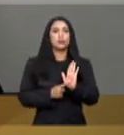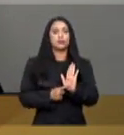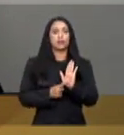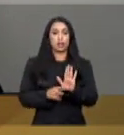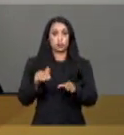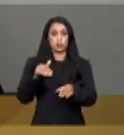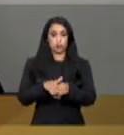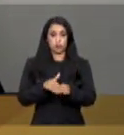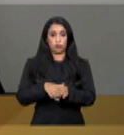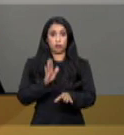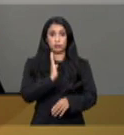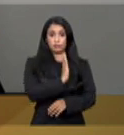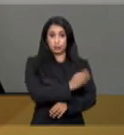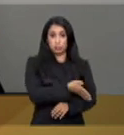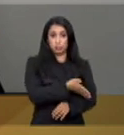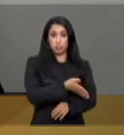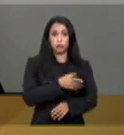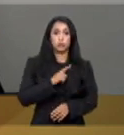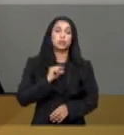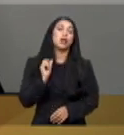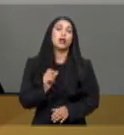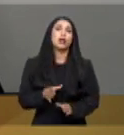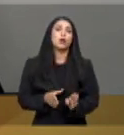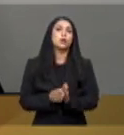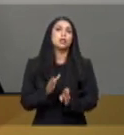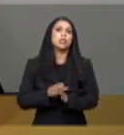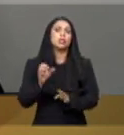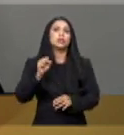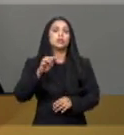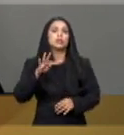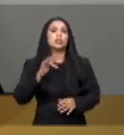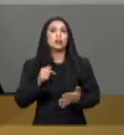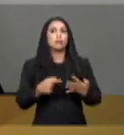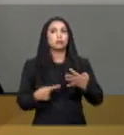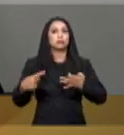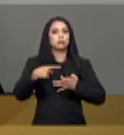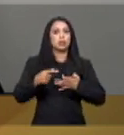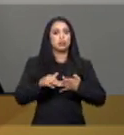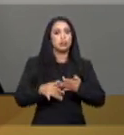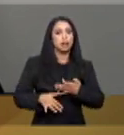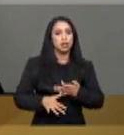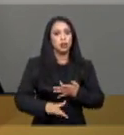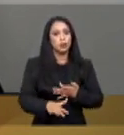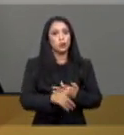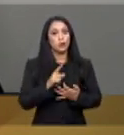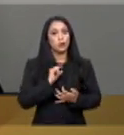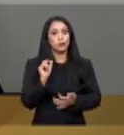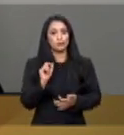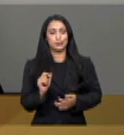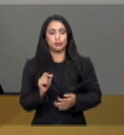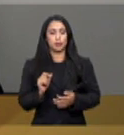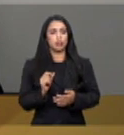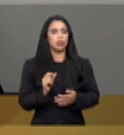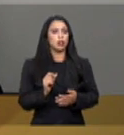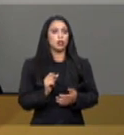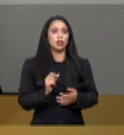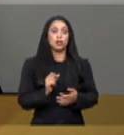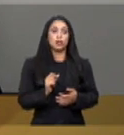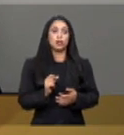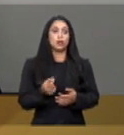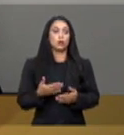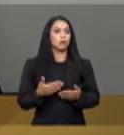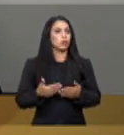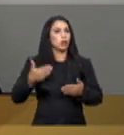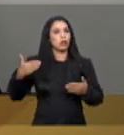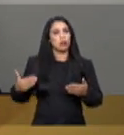dos votos vencidos, a orientação deste Supremo em sede de repercussão geral rompeu com a jurisprudência que se